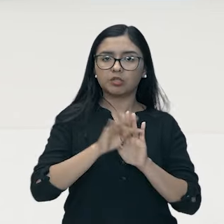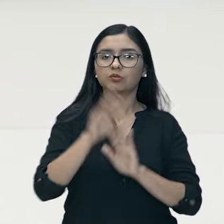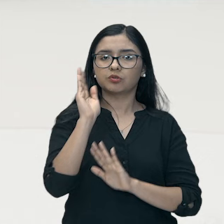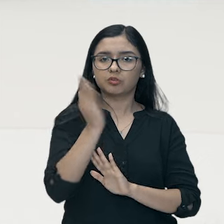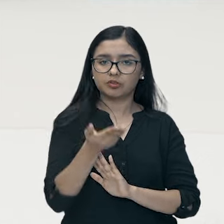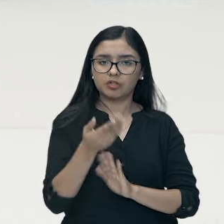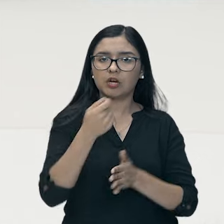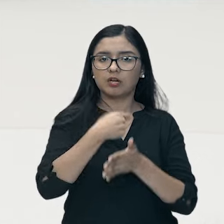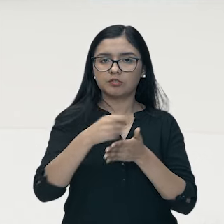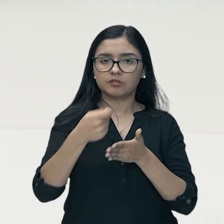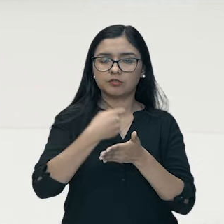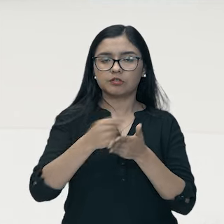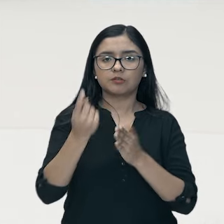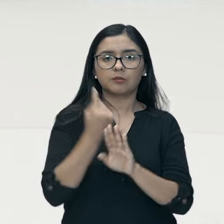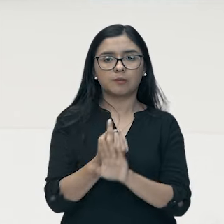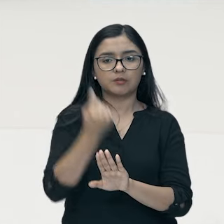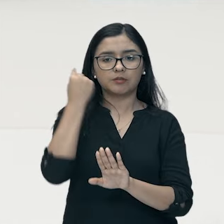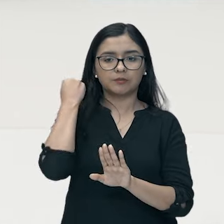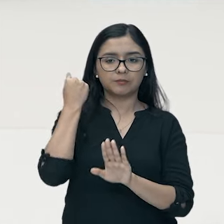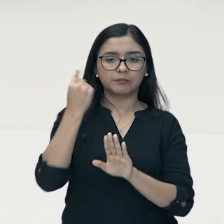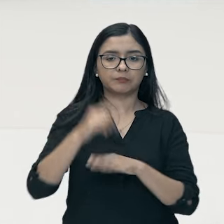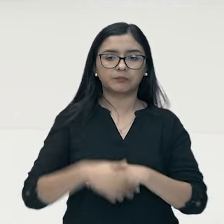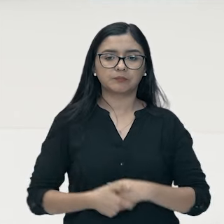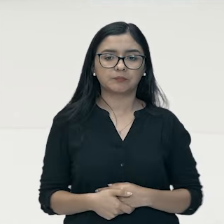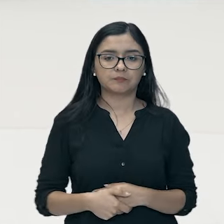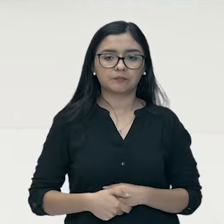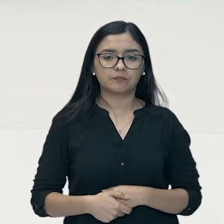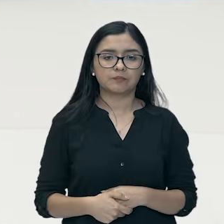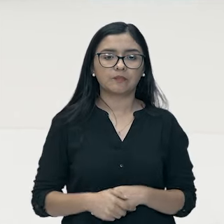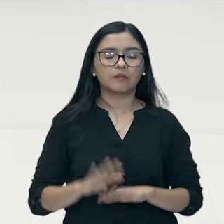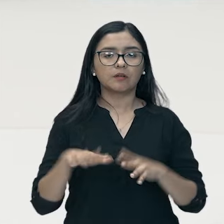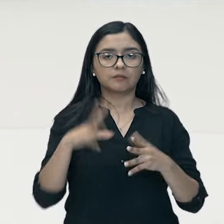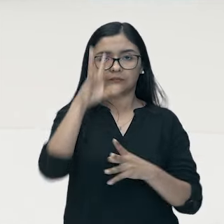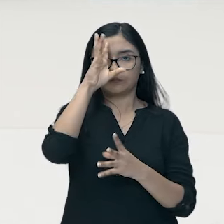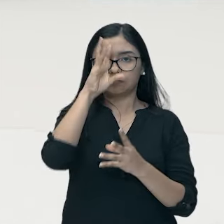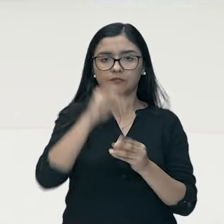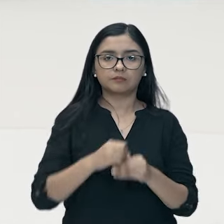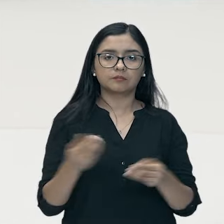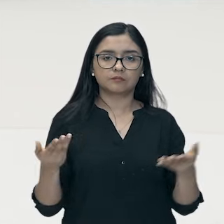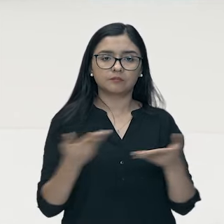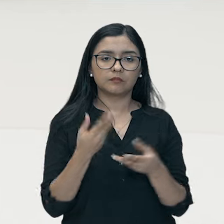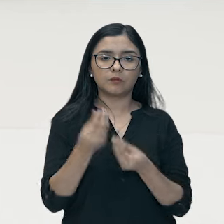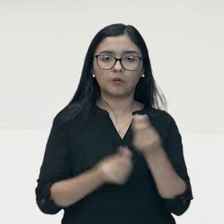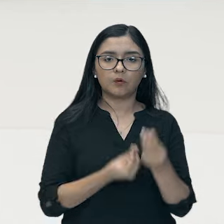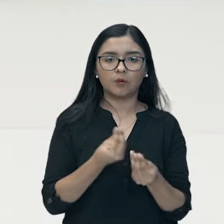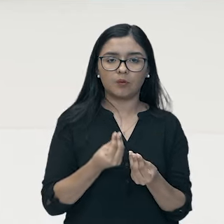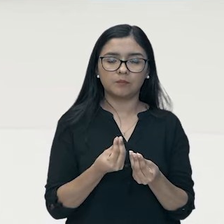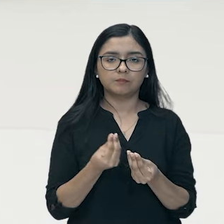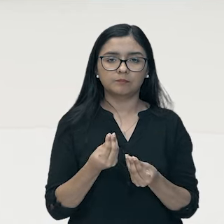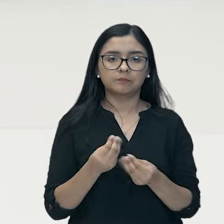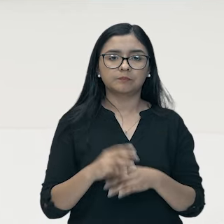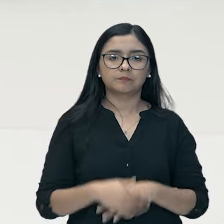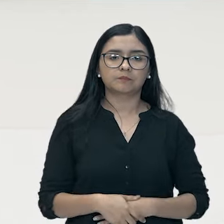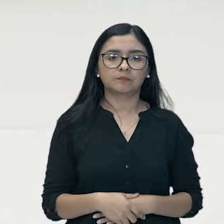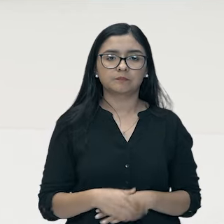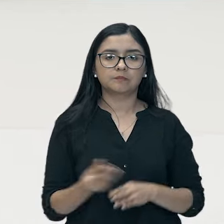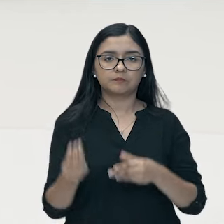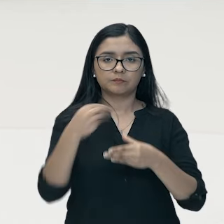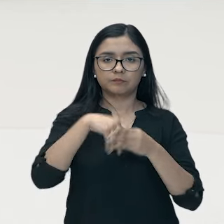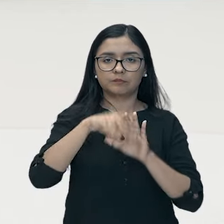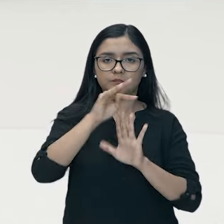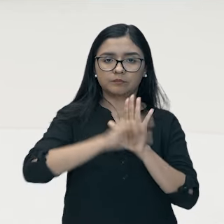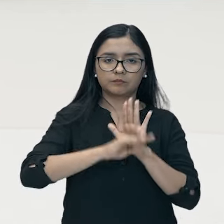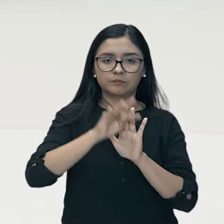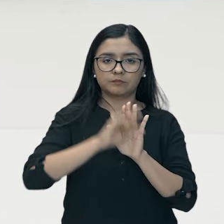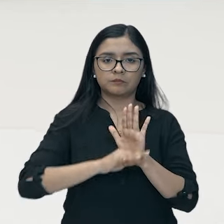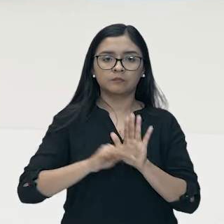foi escrito que já é existente Tá bom a gente vai entender agora como funciona a alusão dentro dos nossos textos